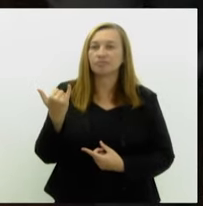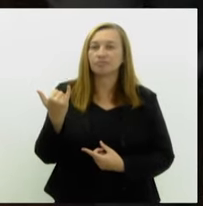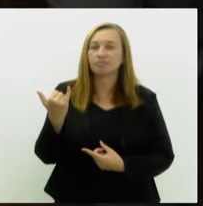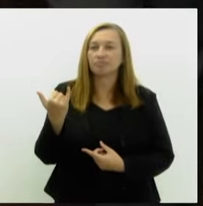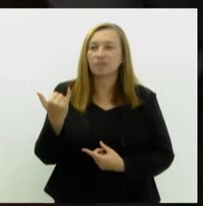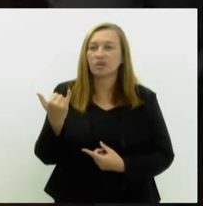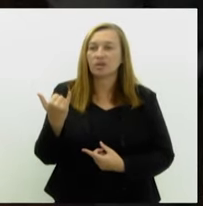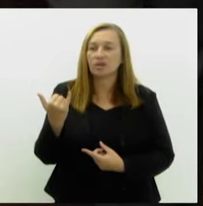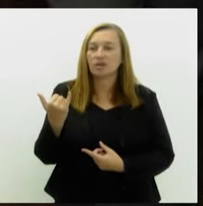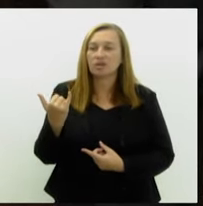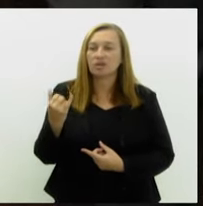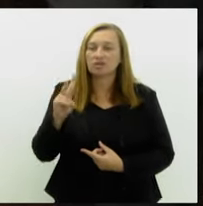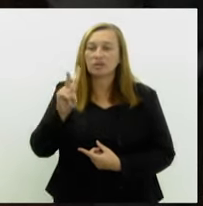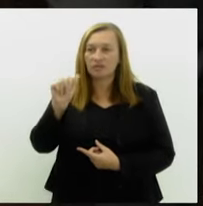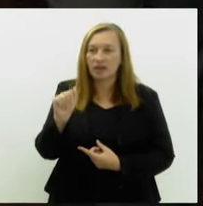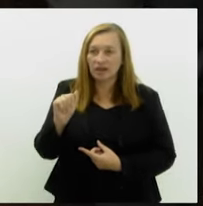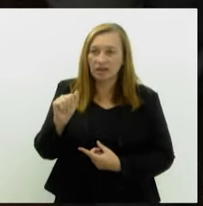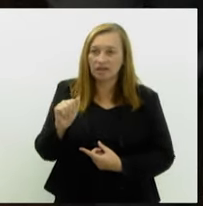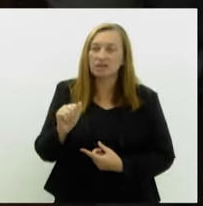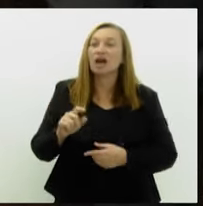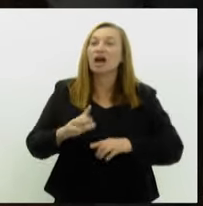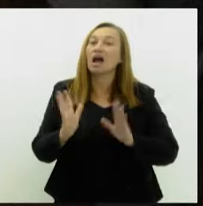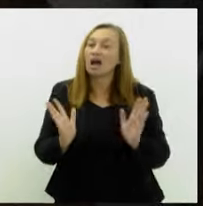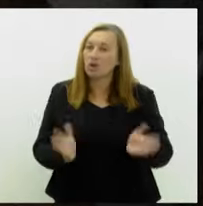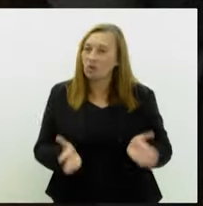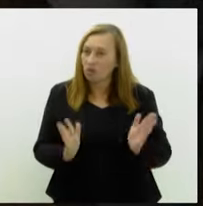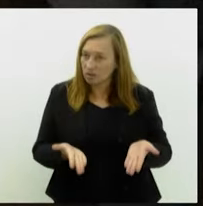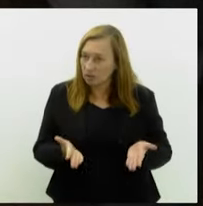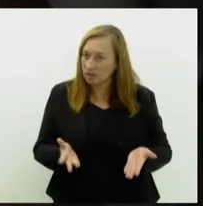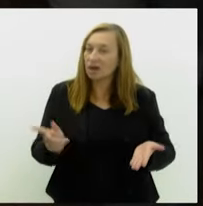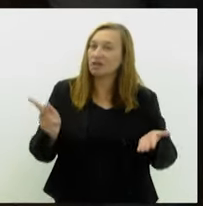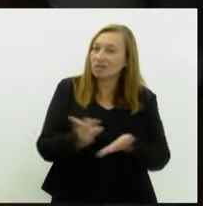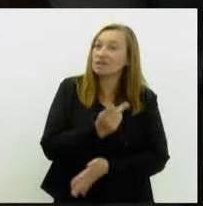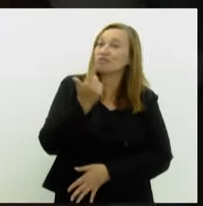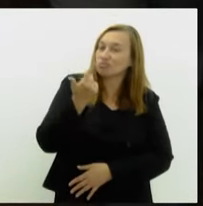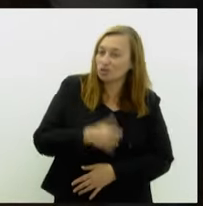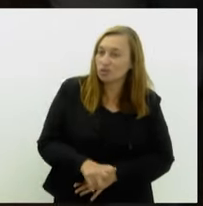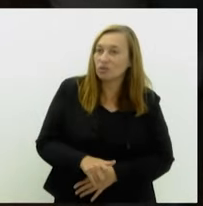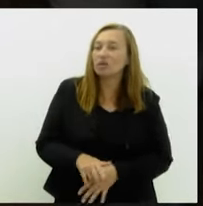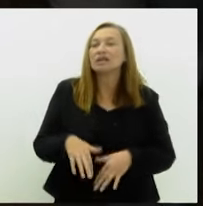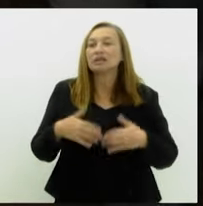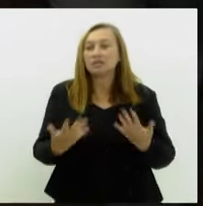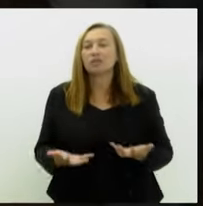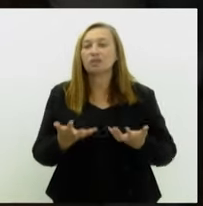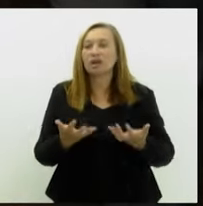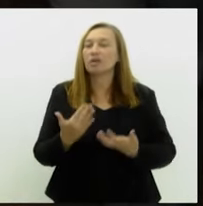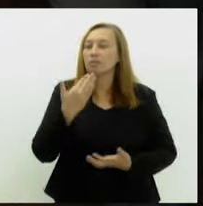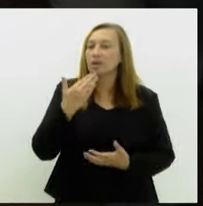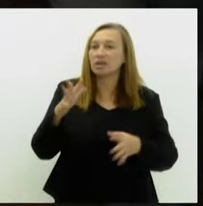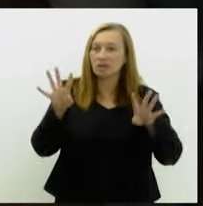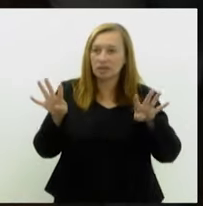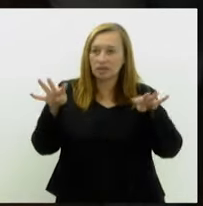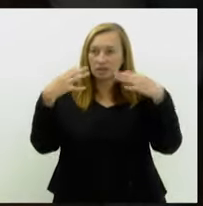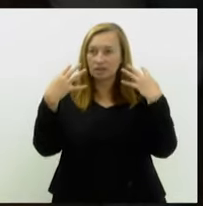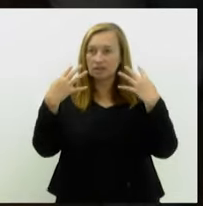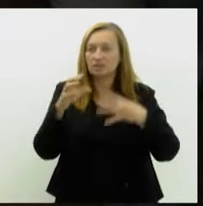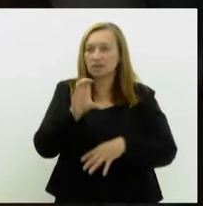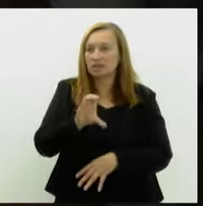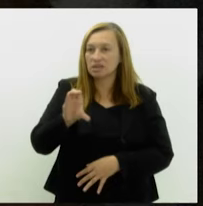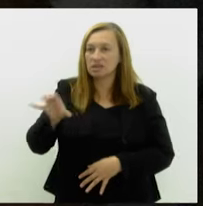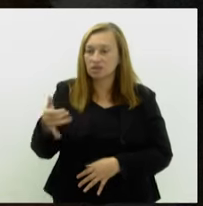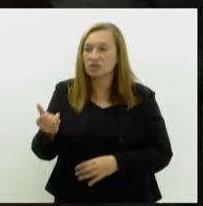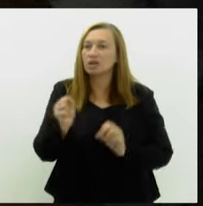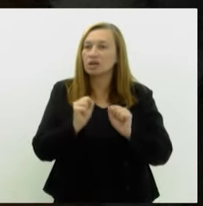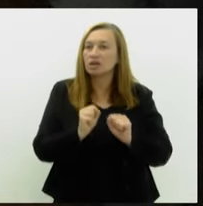do preenchimento de vagas. Agora, aconteceu de novo. Então, eu quero pedir a atenção da CCJ, que